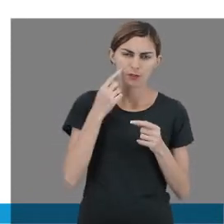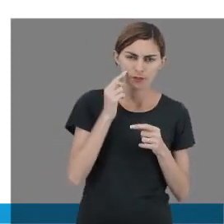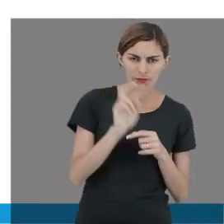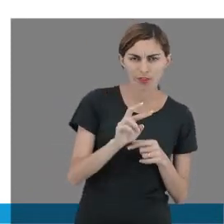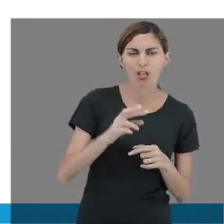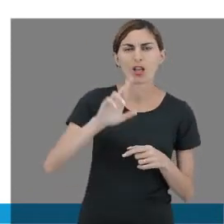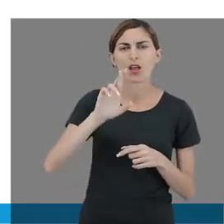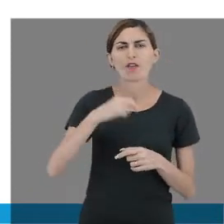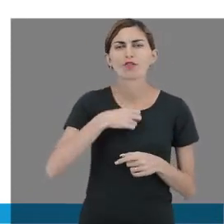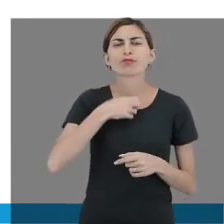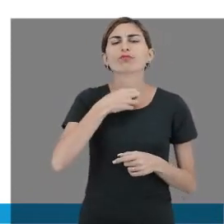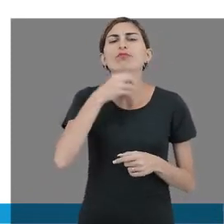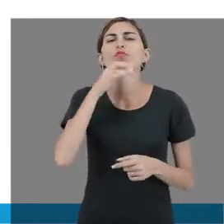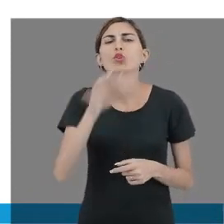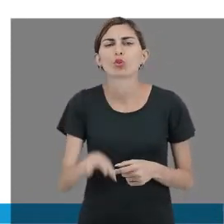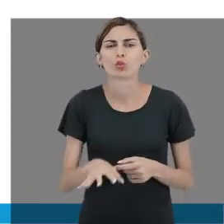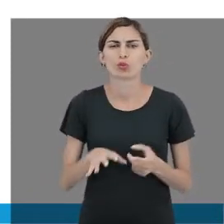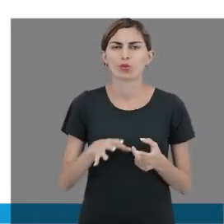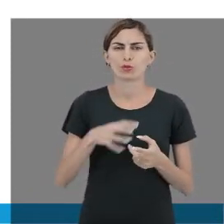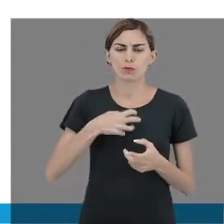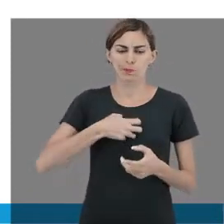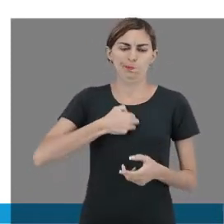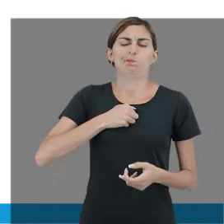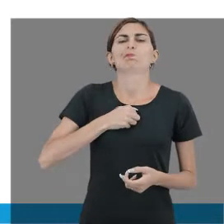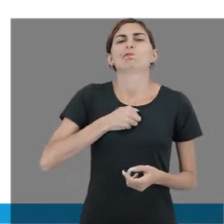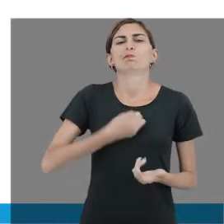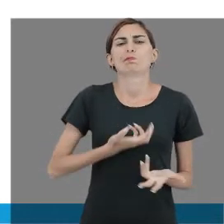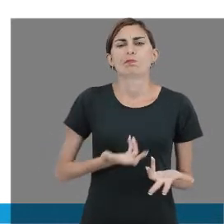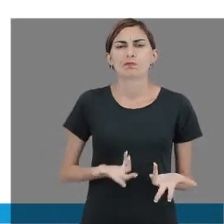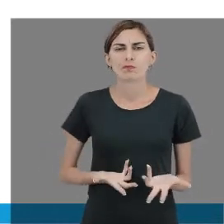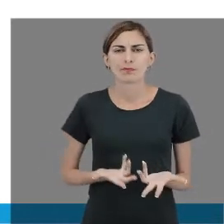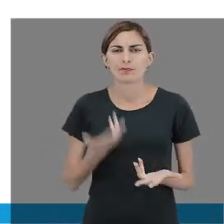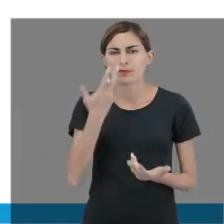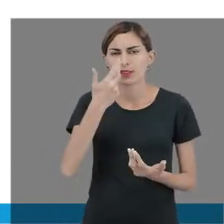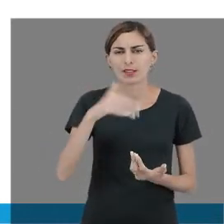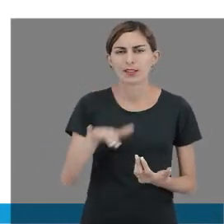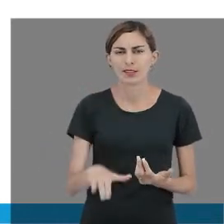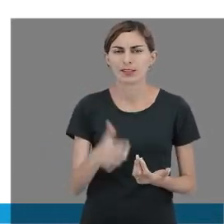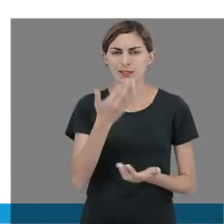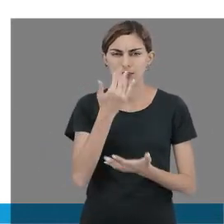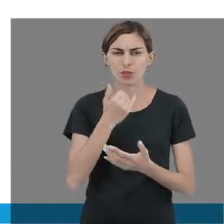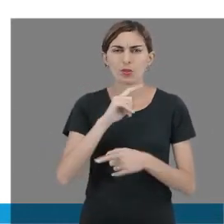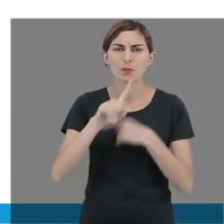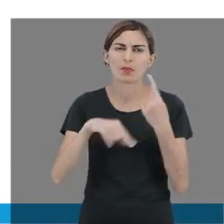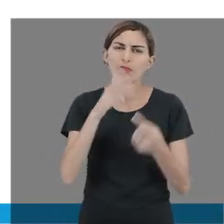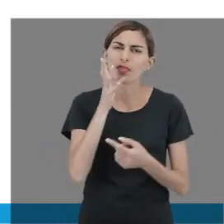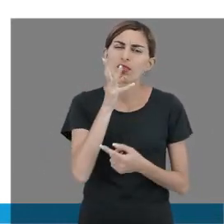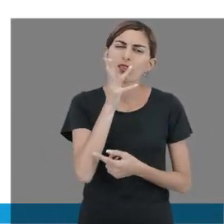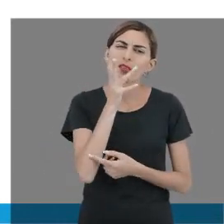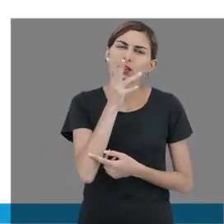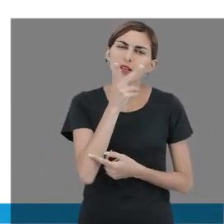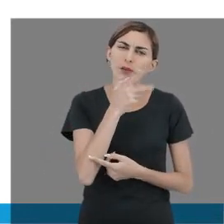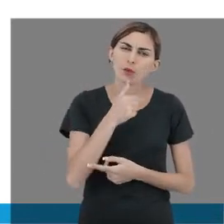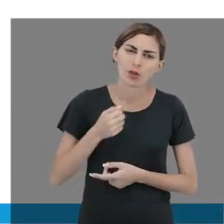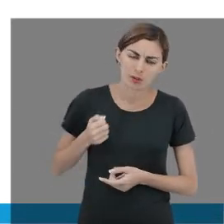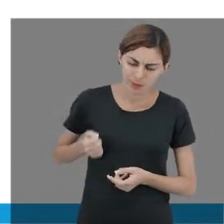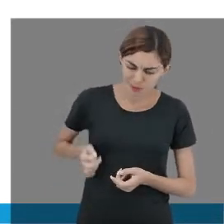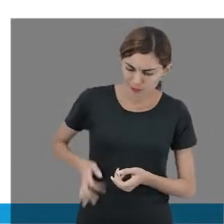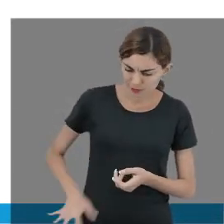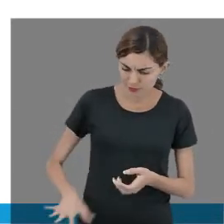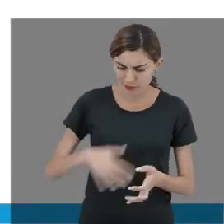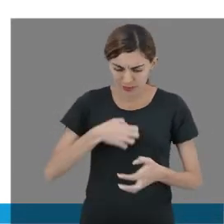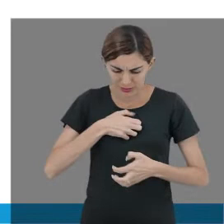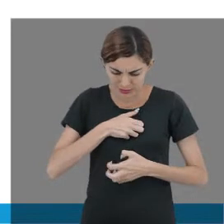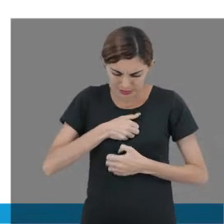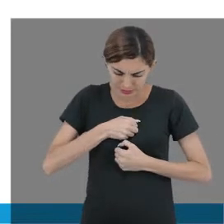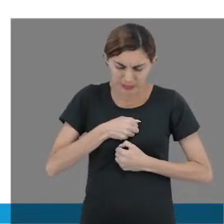refluxo, constipação, retardo do esvaziamento gástrico, crianças que na realidade comem e demoram muito esse esvaziamento. A gente pode perceber